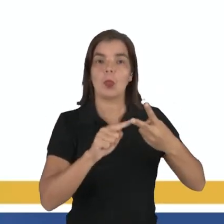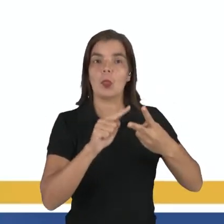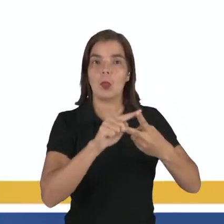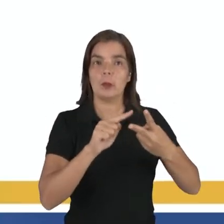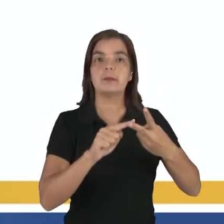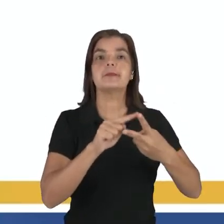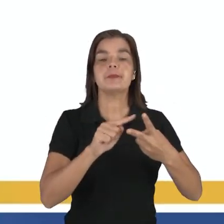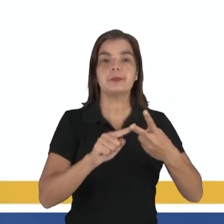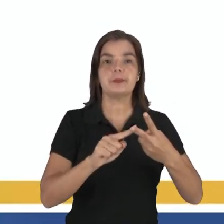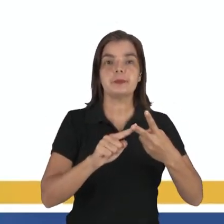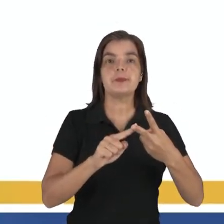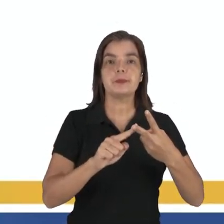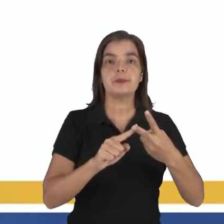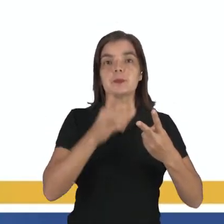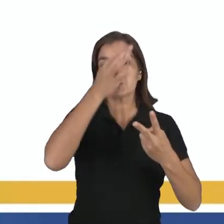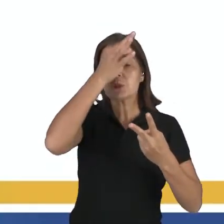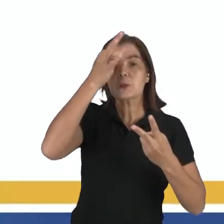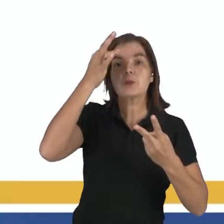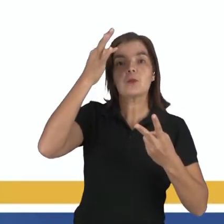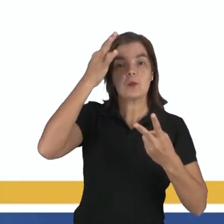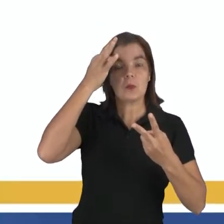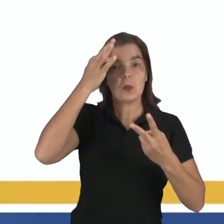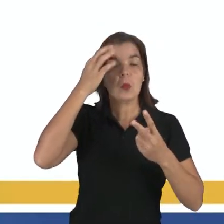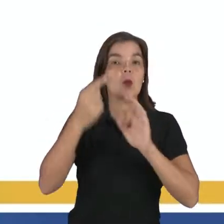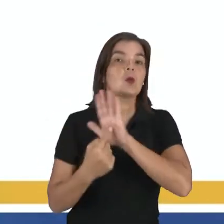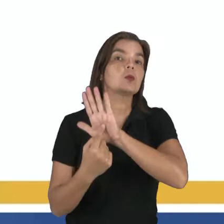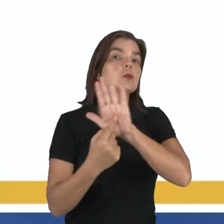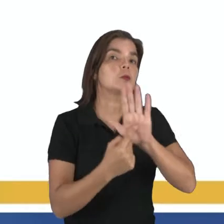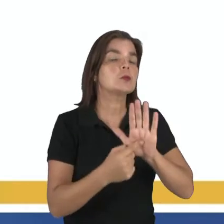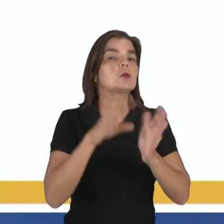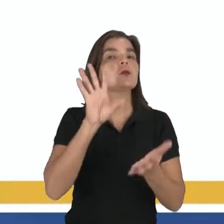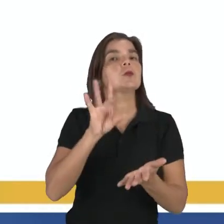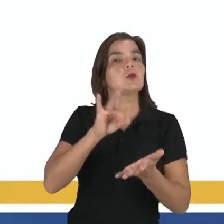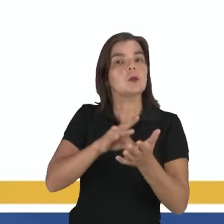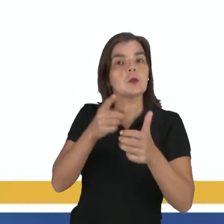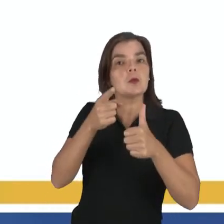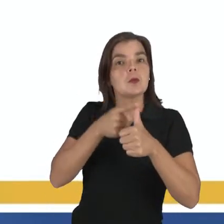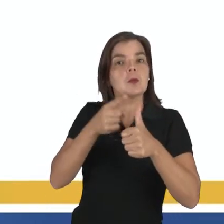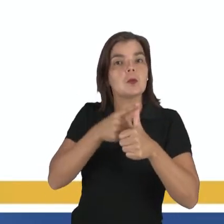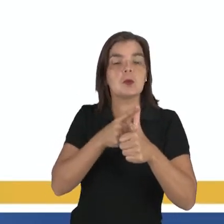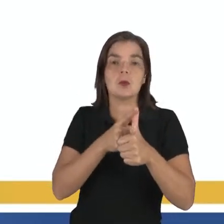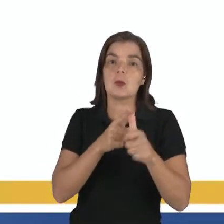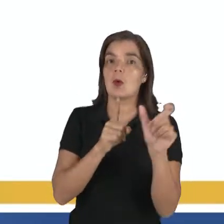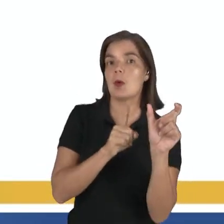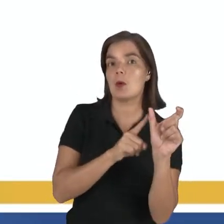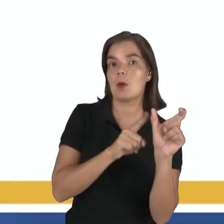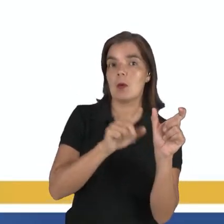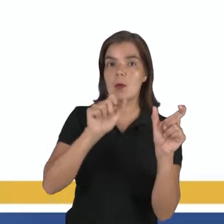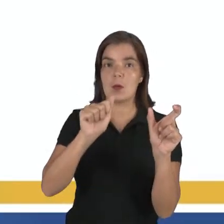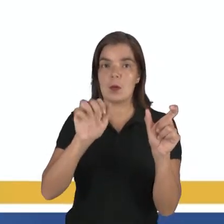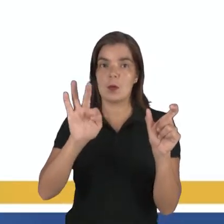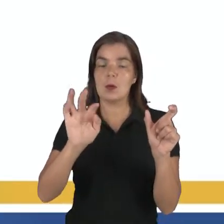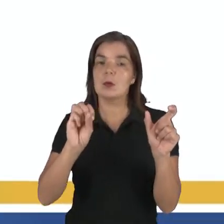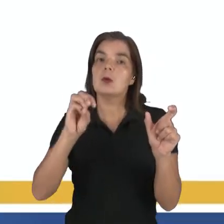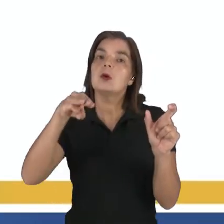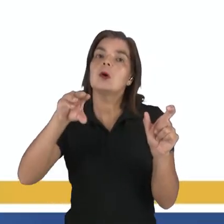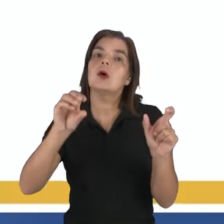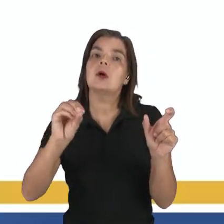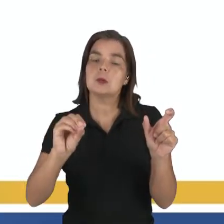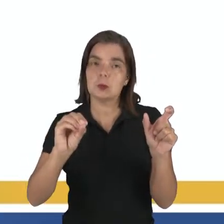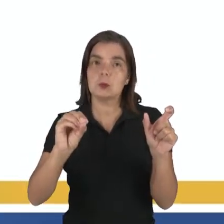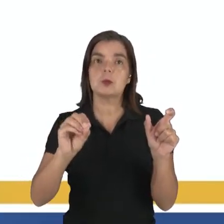2 filósofos, é quando aparece, de fato, a primeira vez a palavra átomo, que